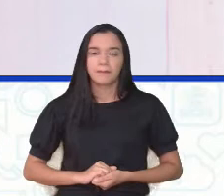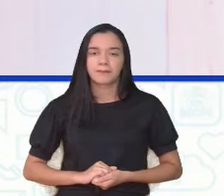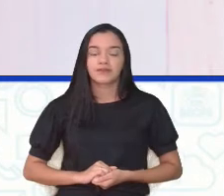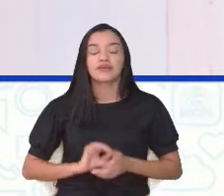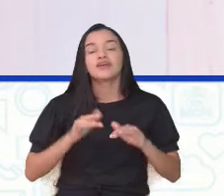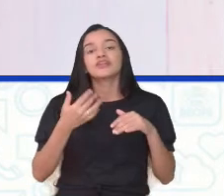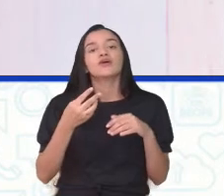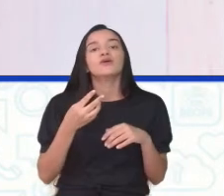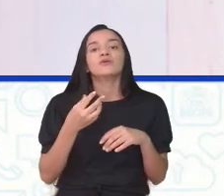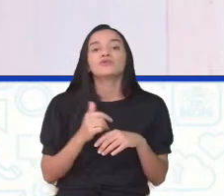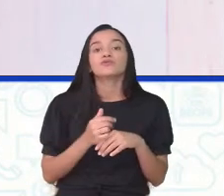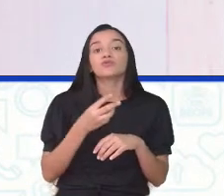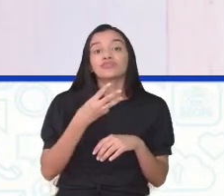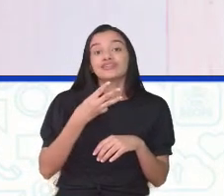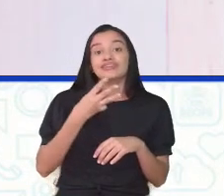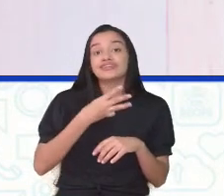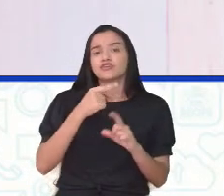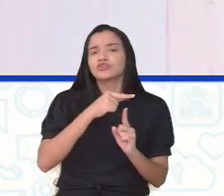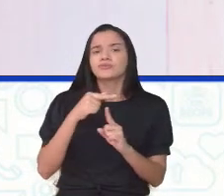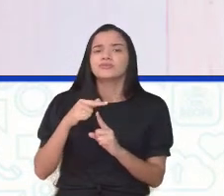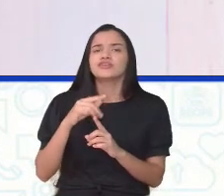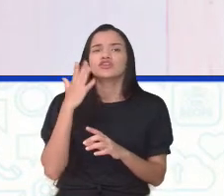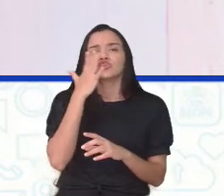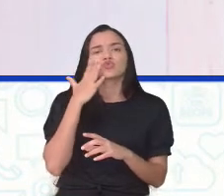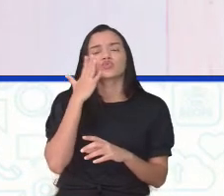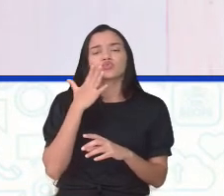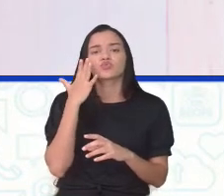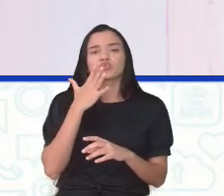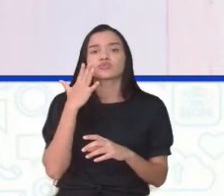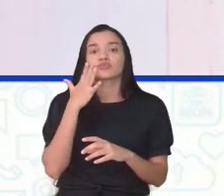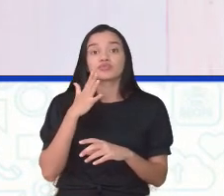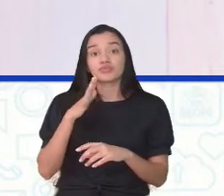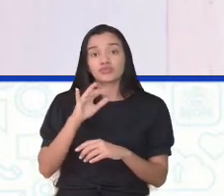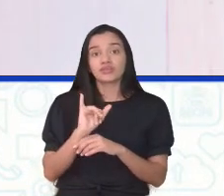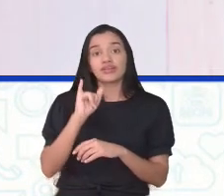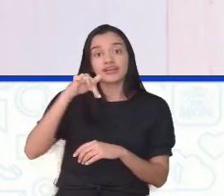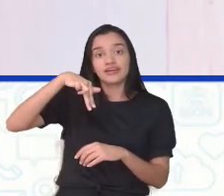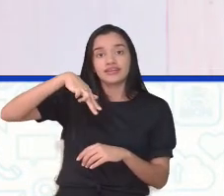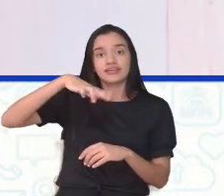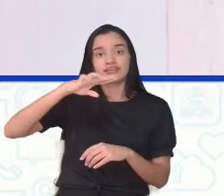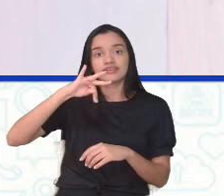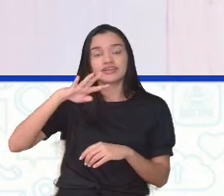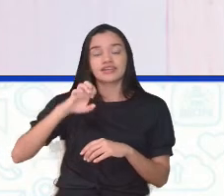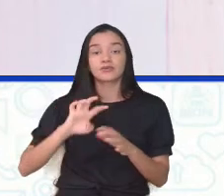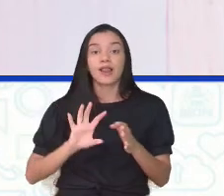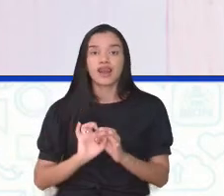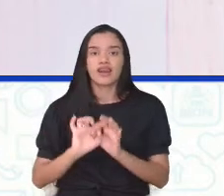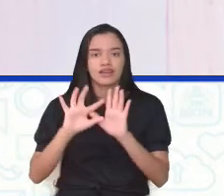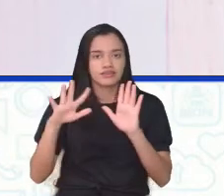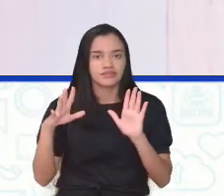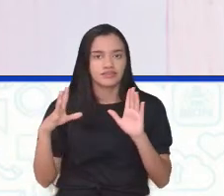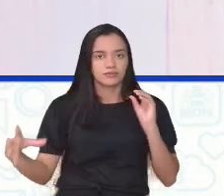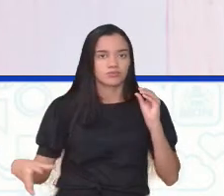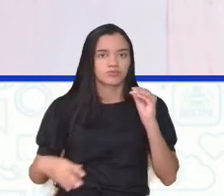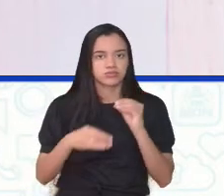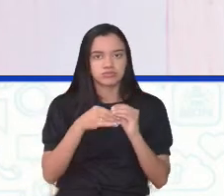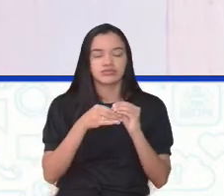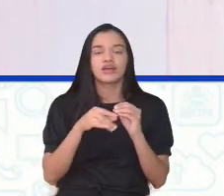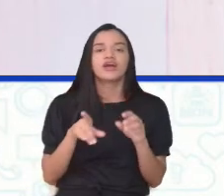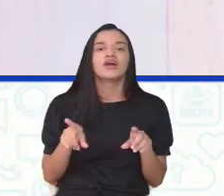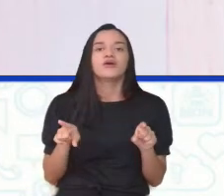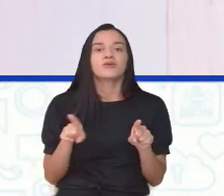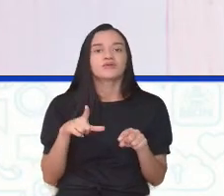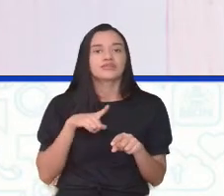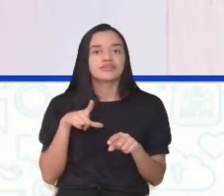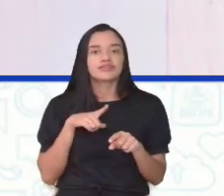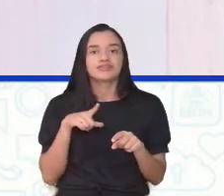Ainda um terceiro tipo de discurso, que é o discurso indireto livre. Ele acontece quando há a junção entre o discurso direto e